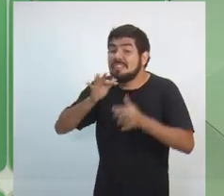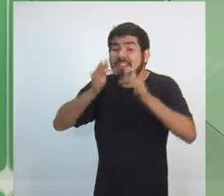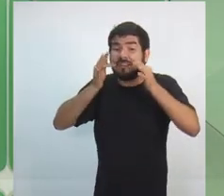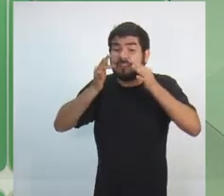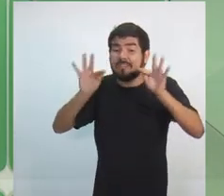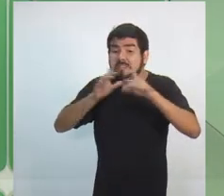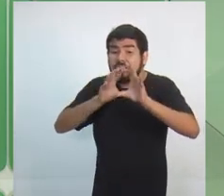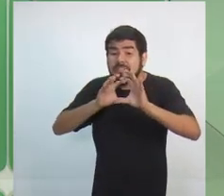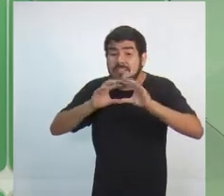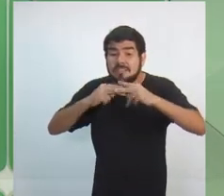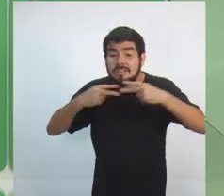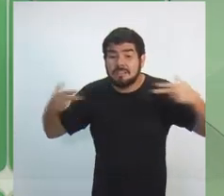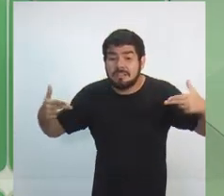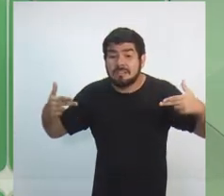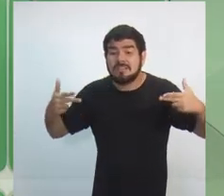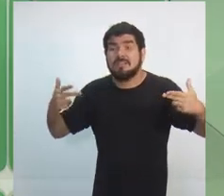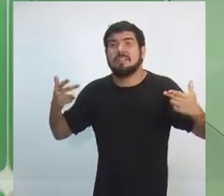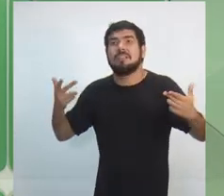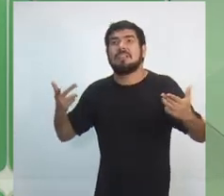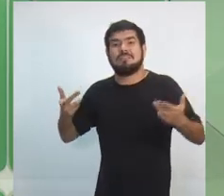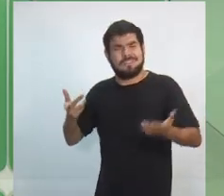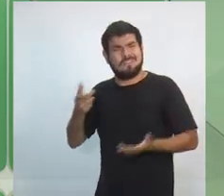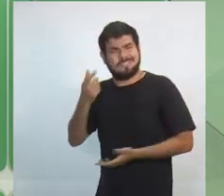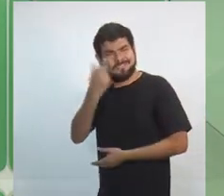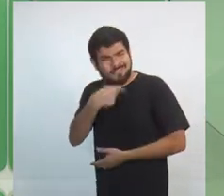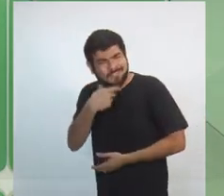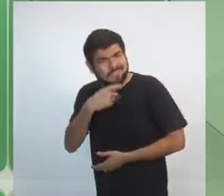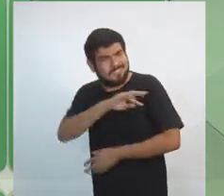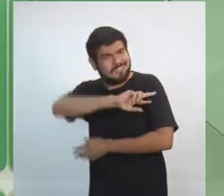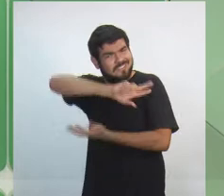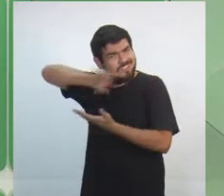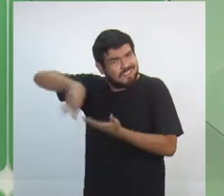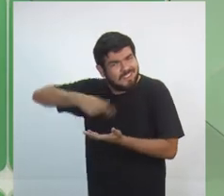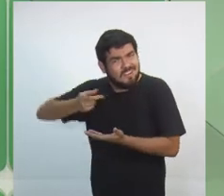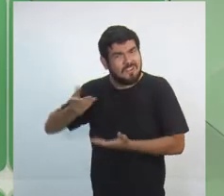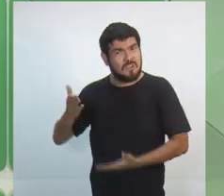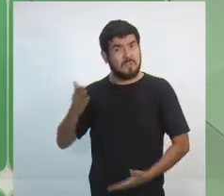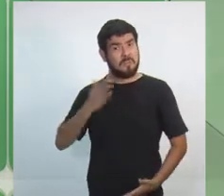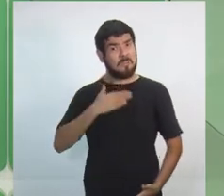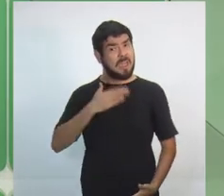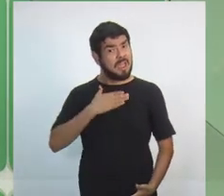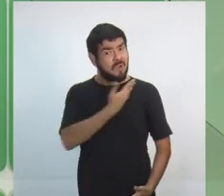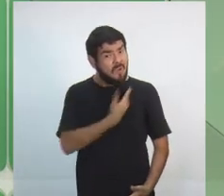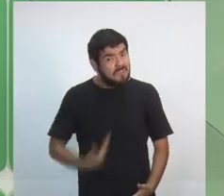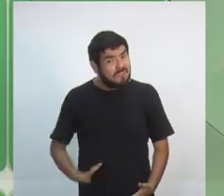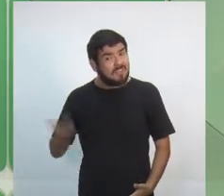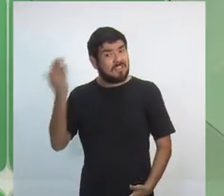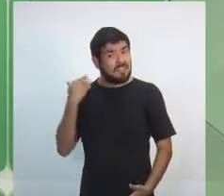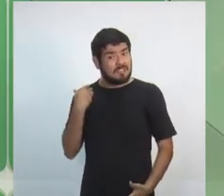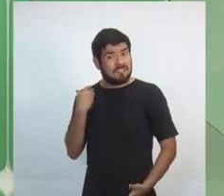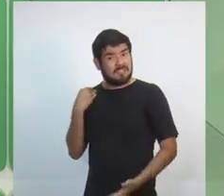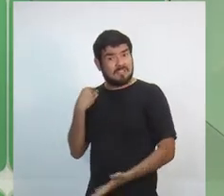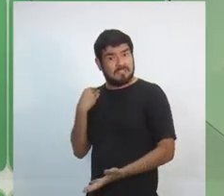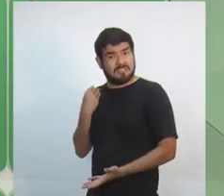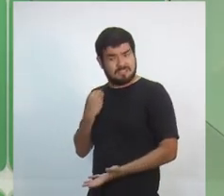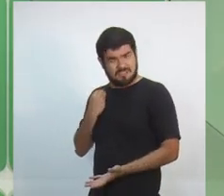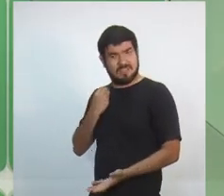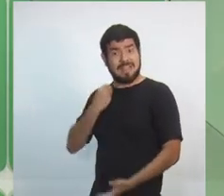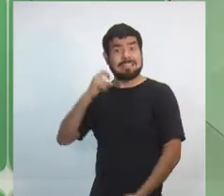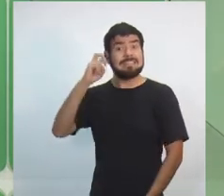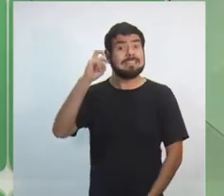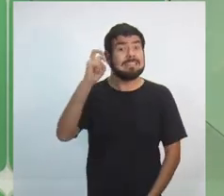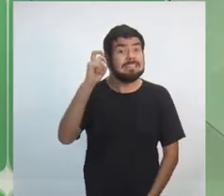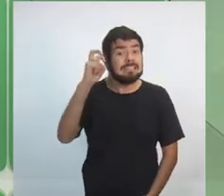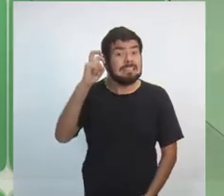entorno de Manaus, com o hortifruti granjeiro. E no meu governo, nós instalamos cinco, inclusive o